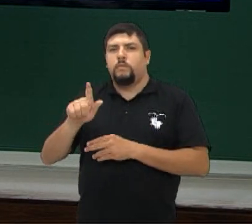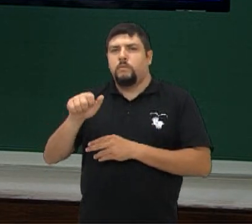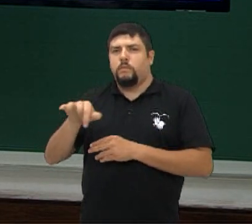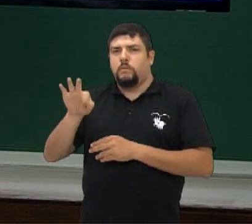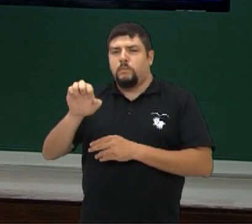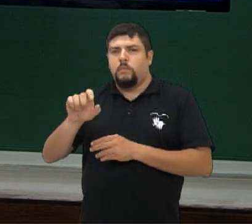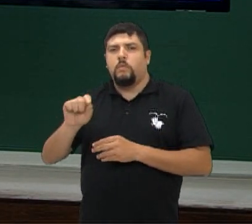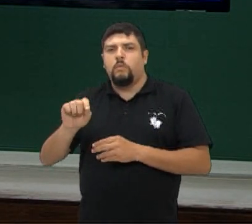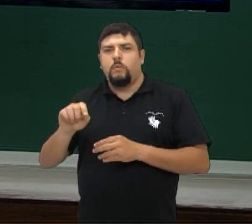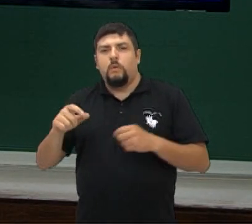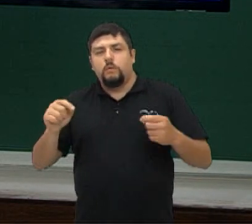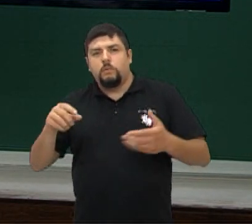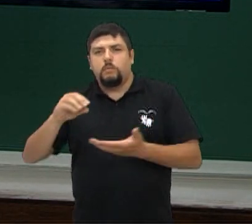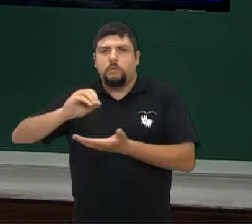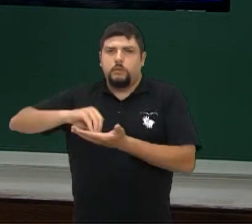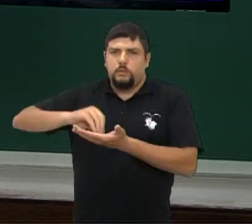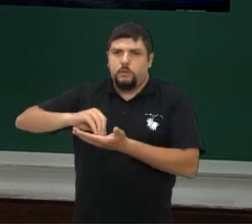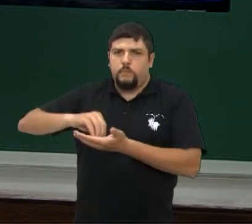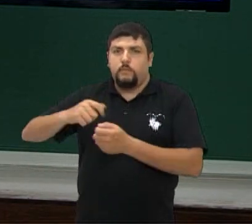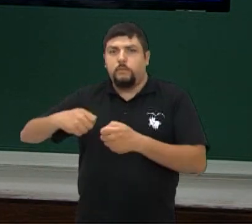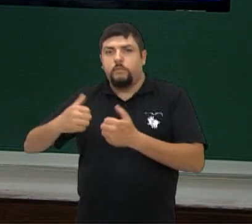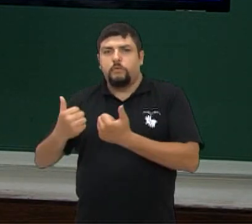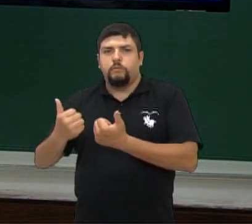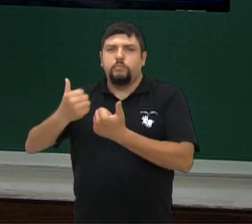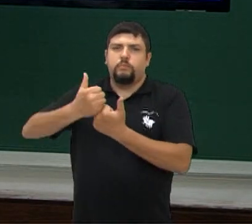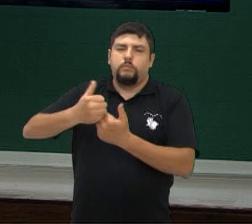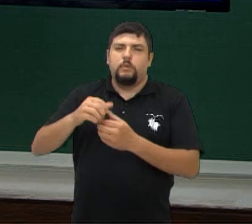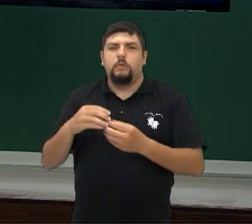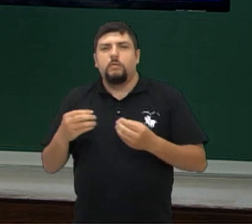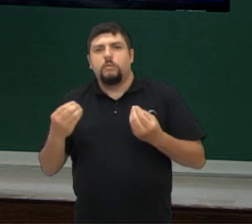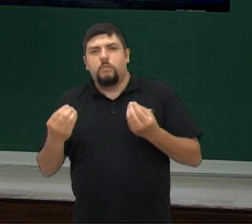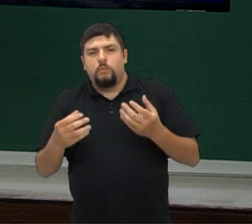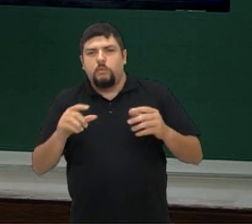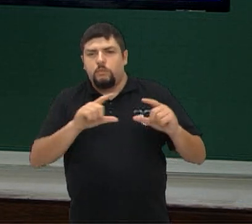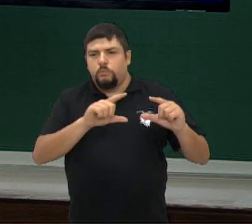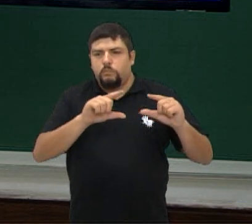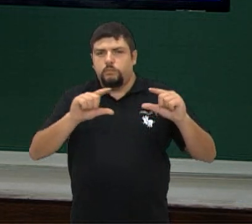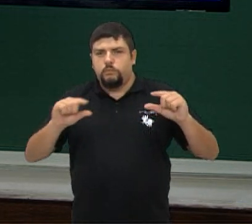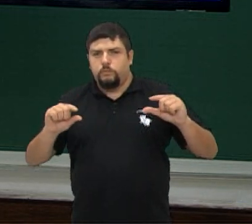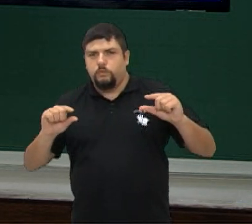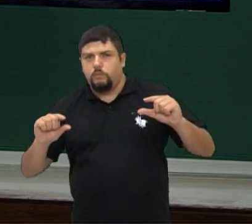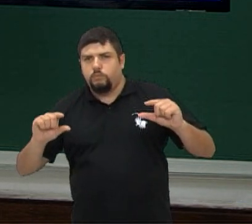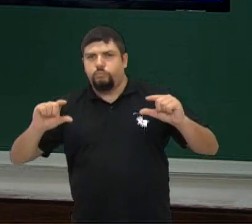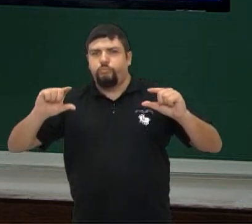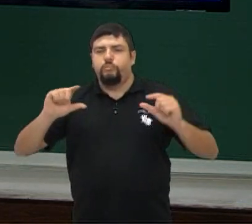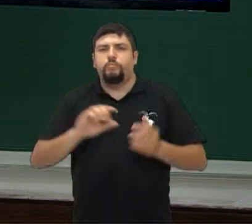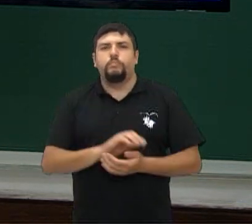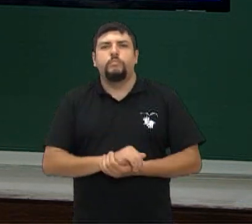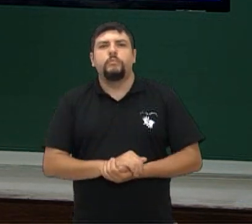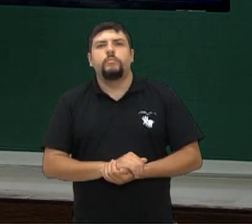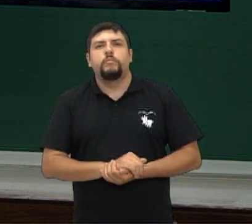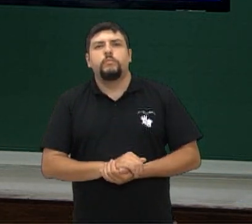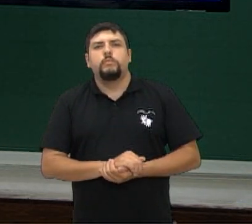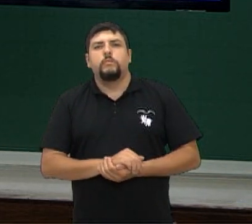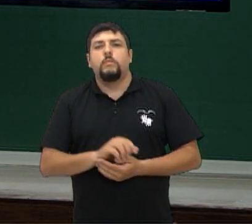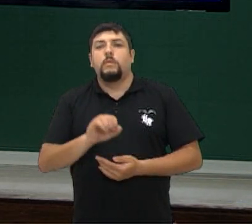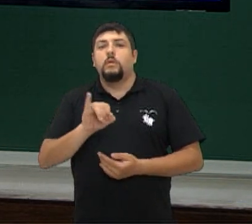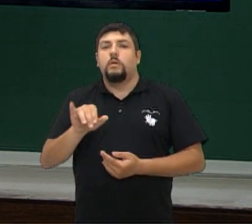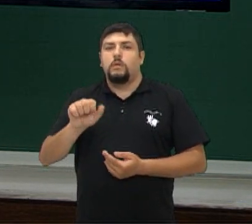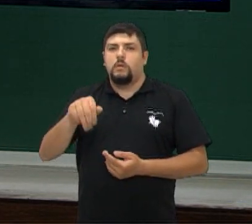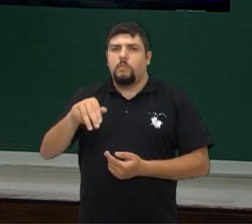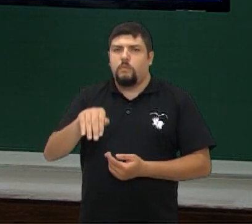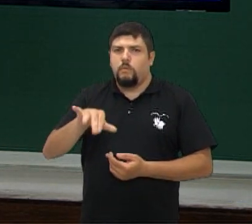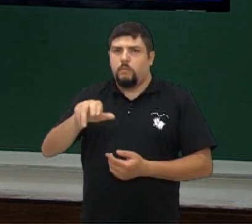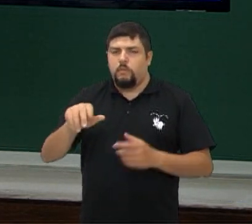falta disso aqui. Se eu diminuo essa concentração, desloca para o sentido dela, repor essa quantidade. E se a amônia